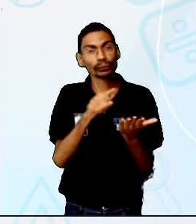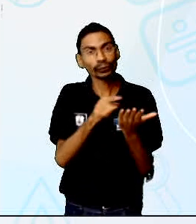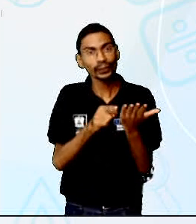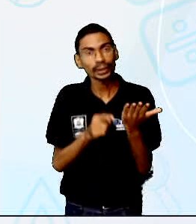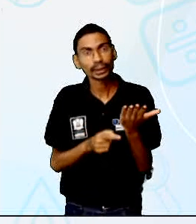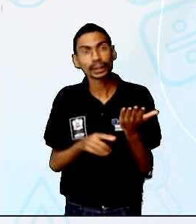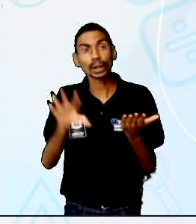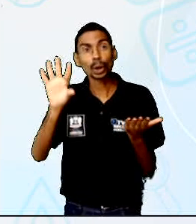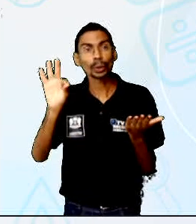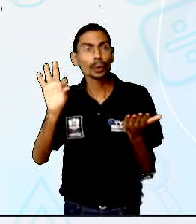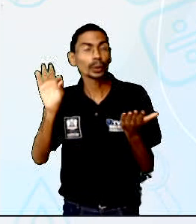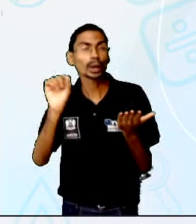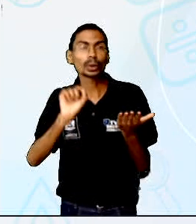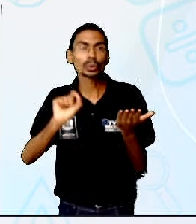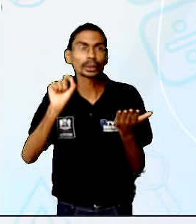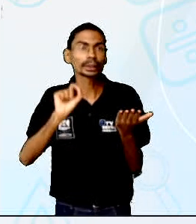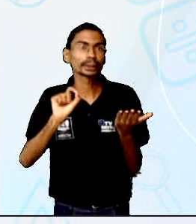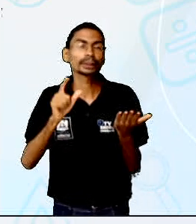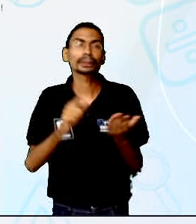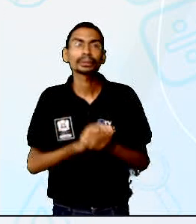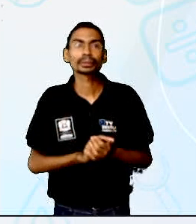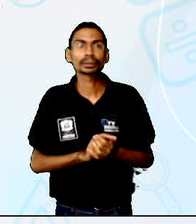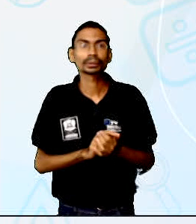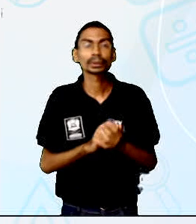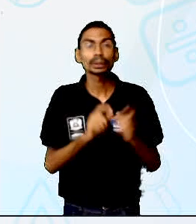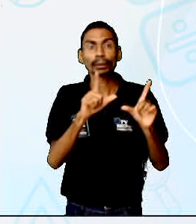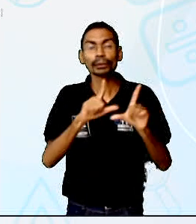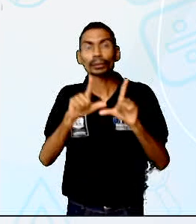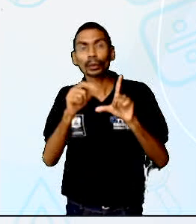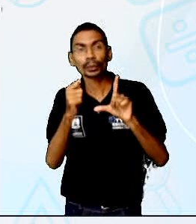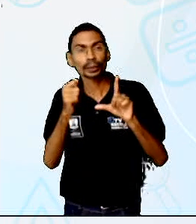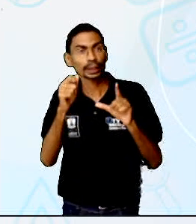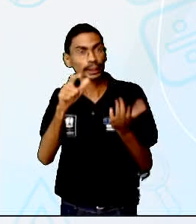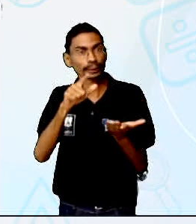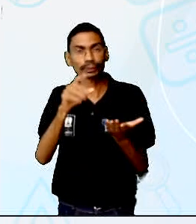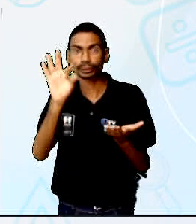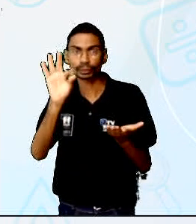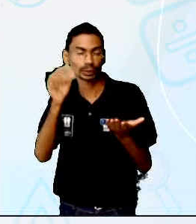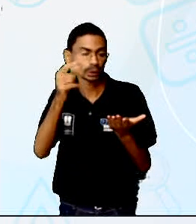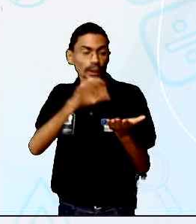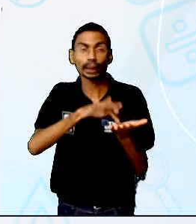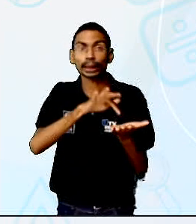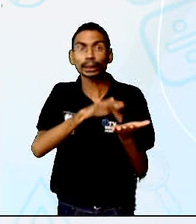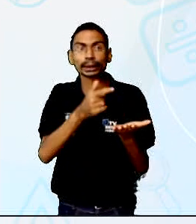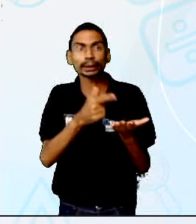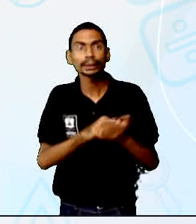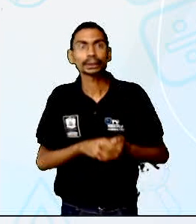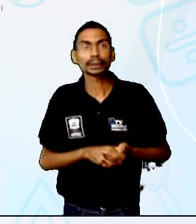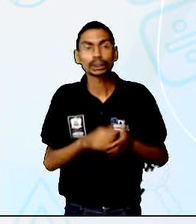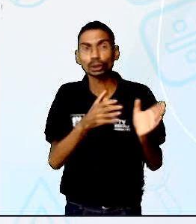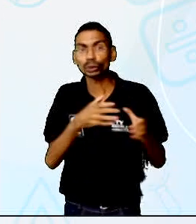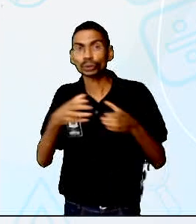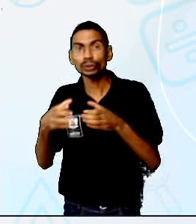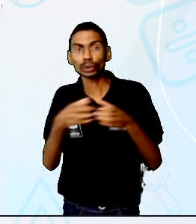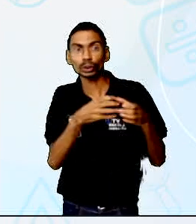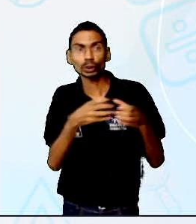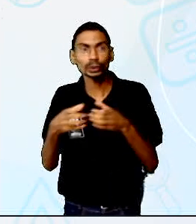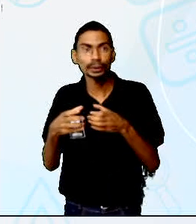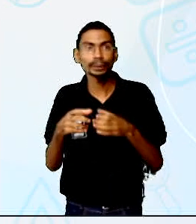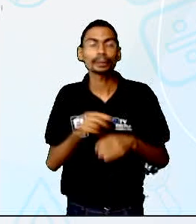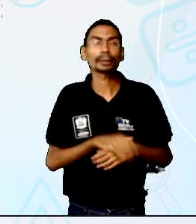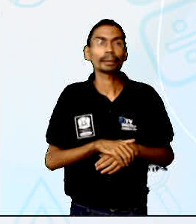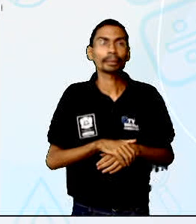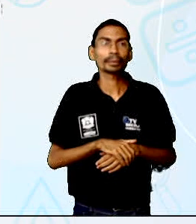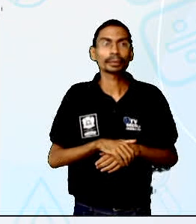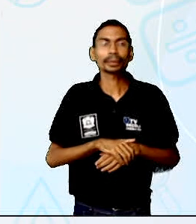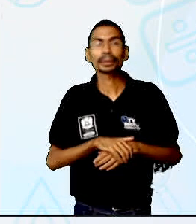colar figuras de animais, dividindo-os em vivíparos e ovíparos. Você pode usar também o seu caderno